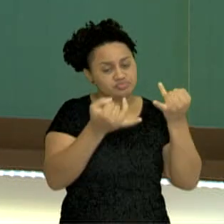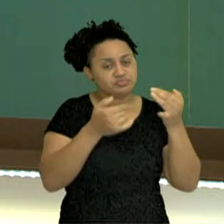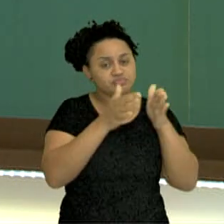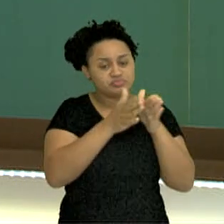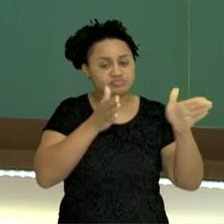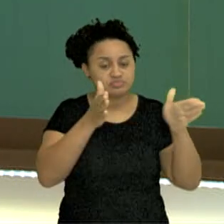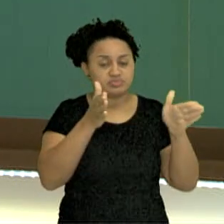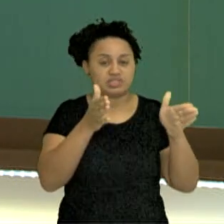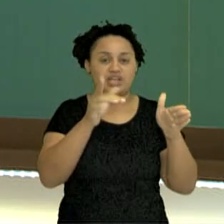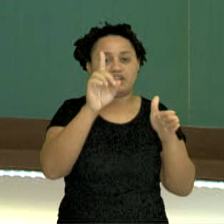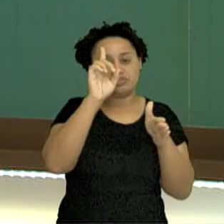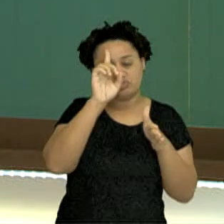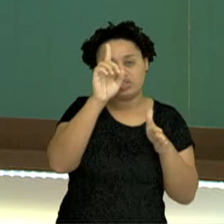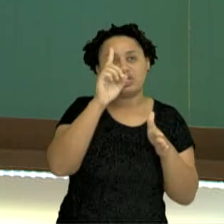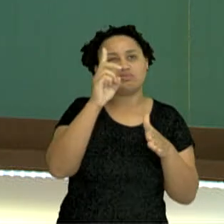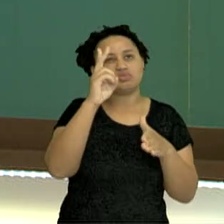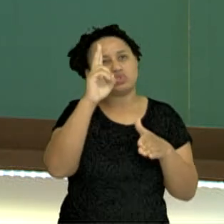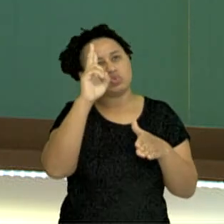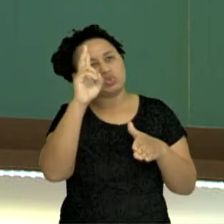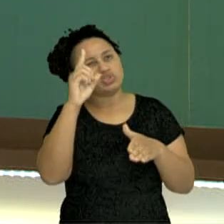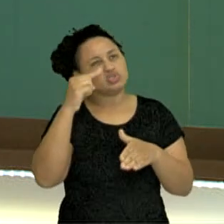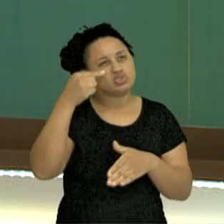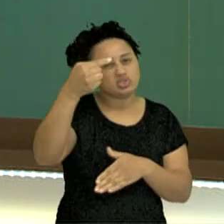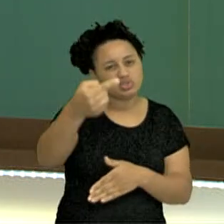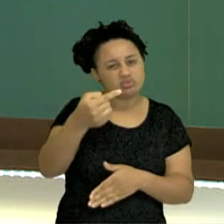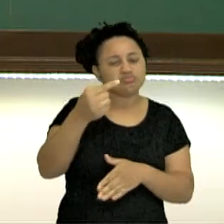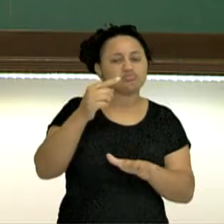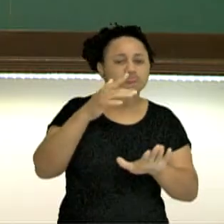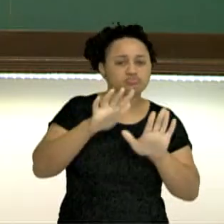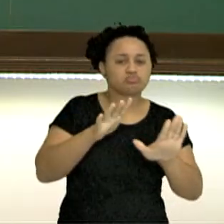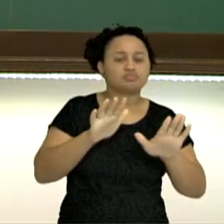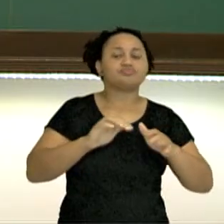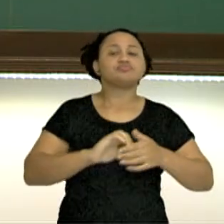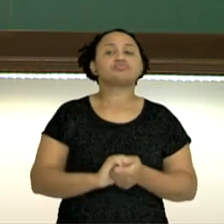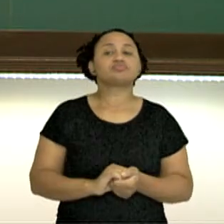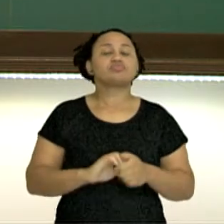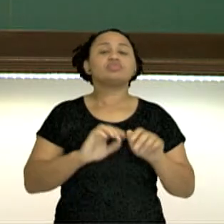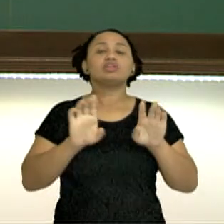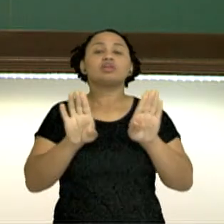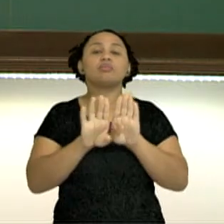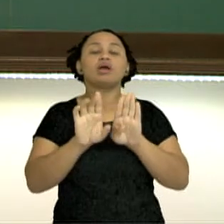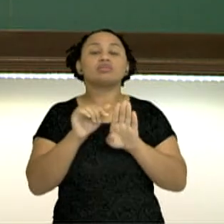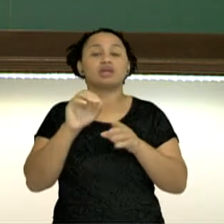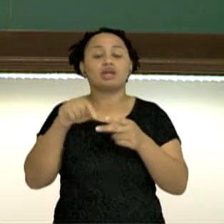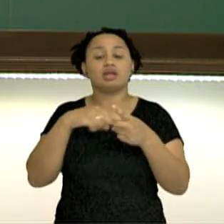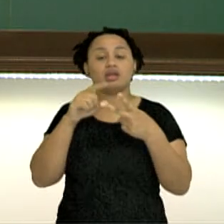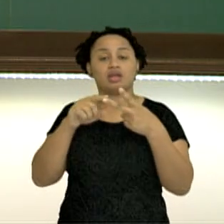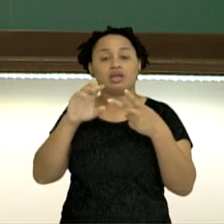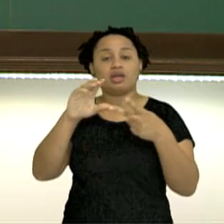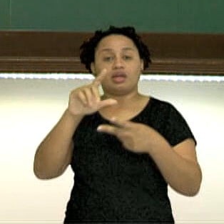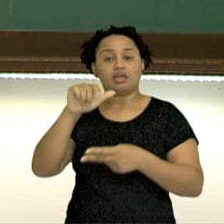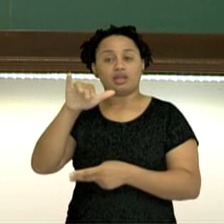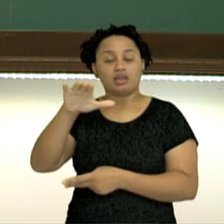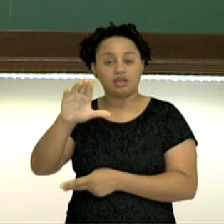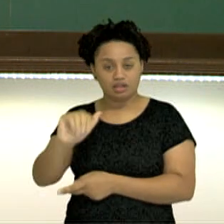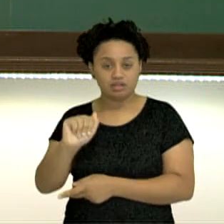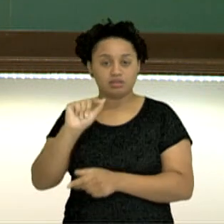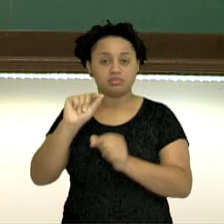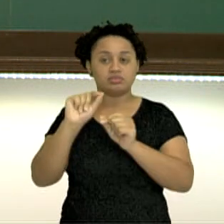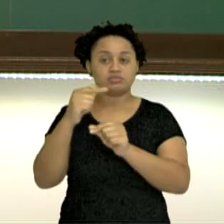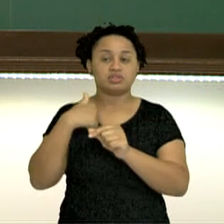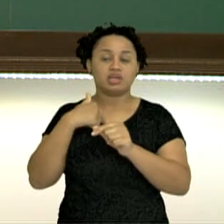bastante curto, para dali a um dia ou dali a 2 dias. Já quando estamos falando de clima, estamos observando um conjunto